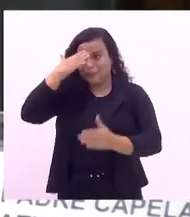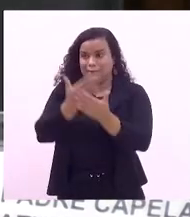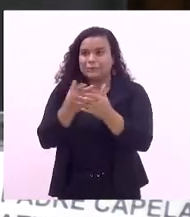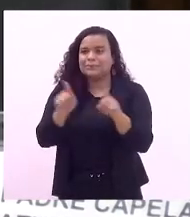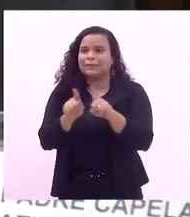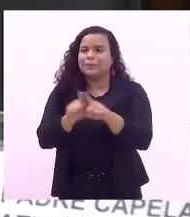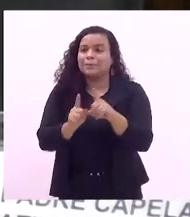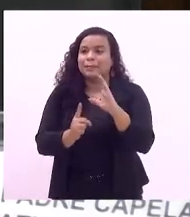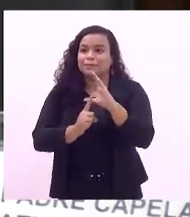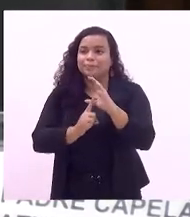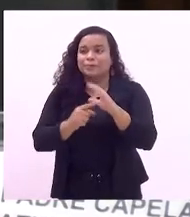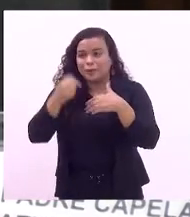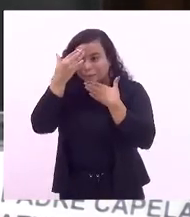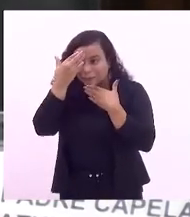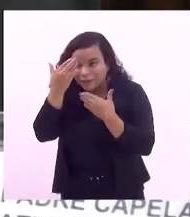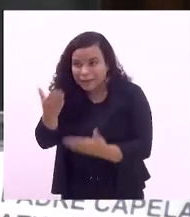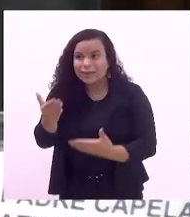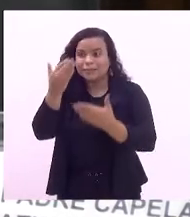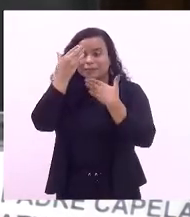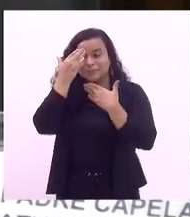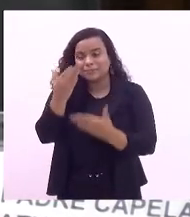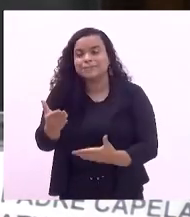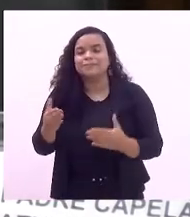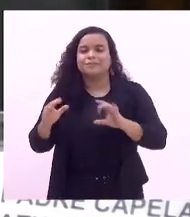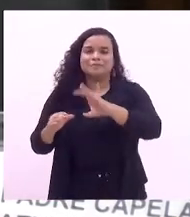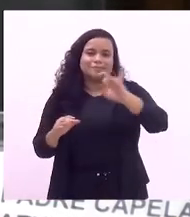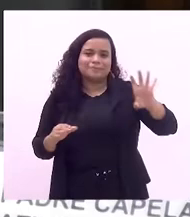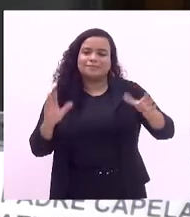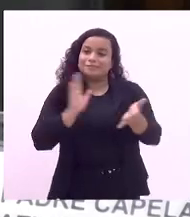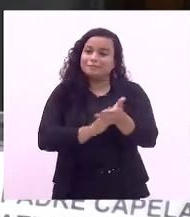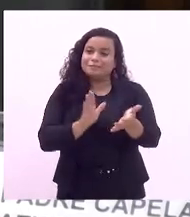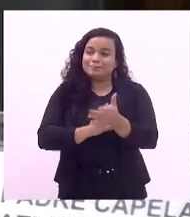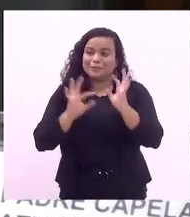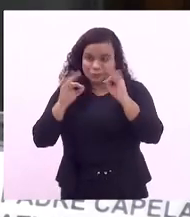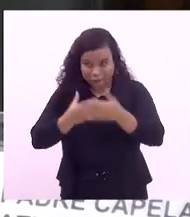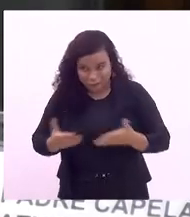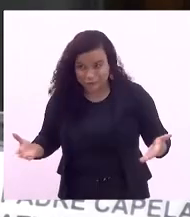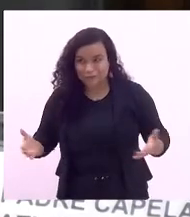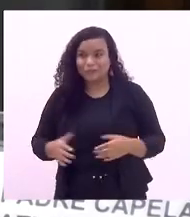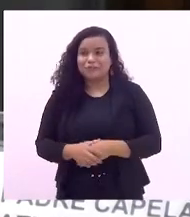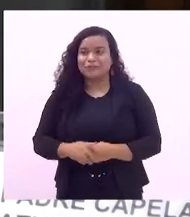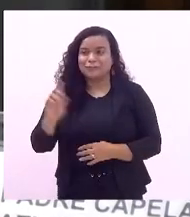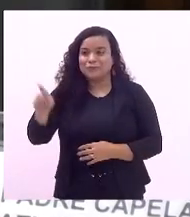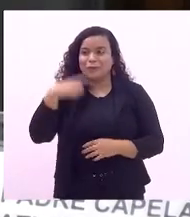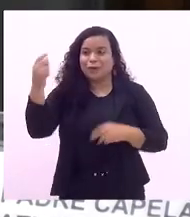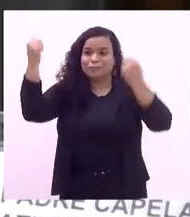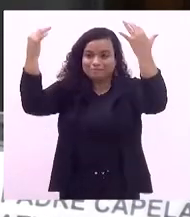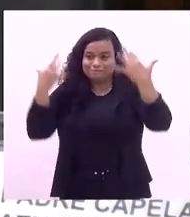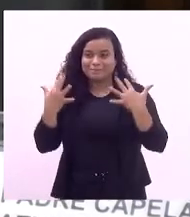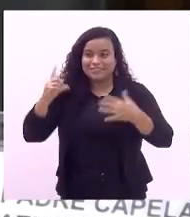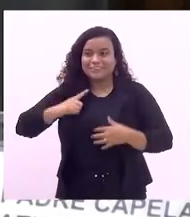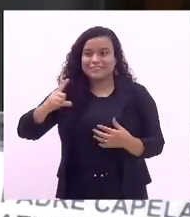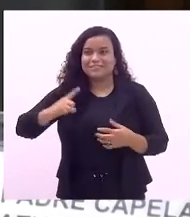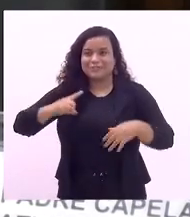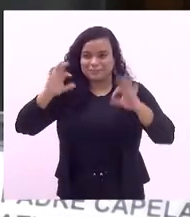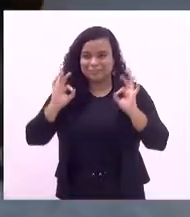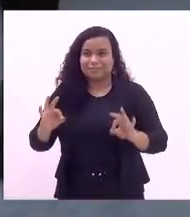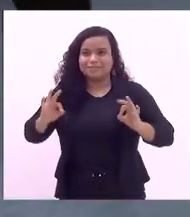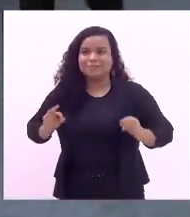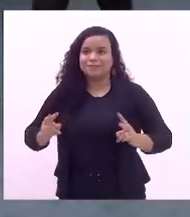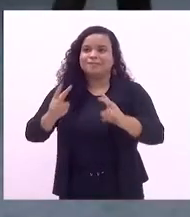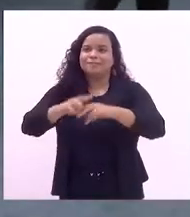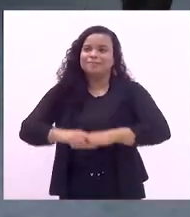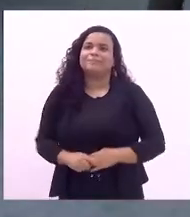muito obrigado muito obrigado Muito obrigada e parabéns a todos e a todos somos abençoados assim seja assim